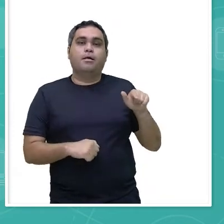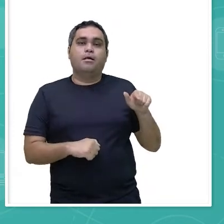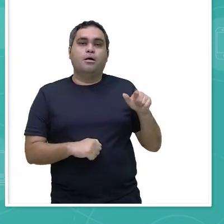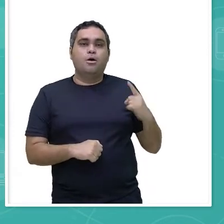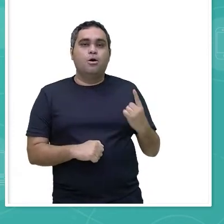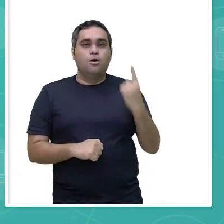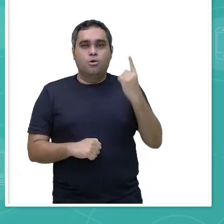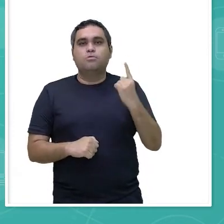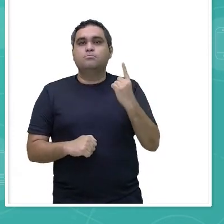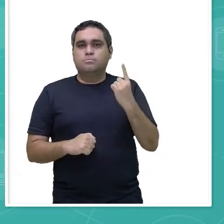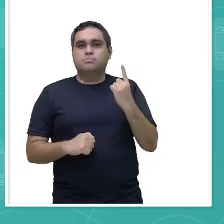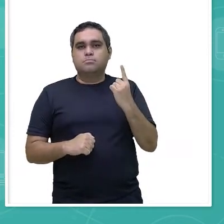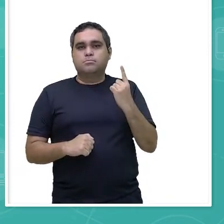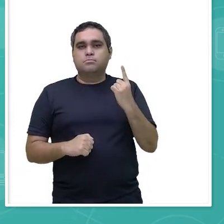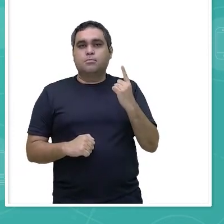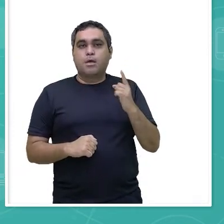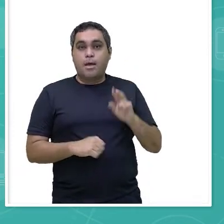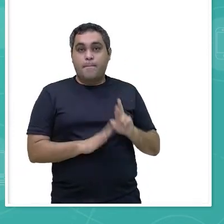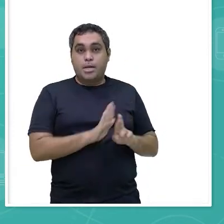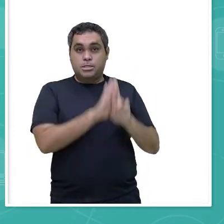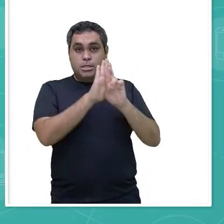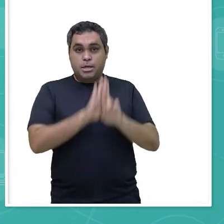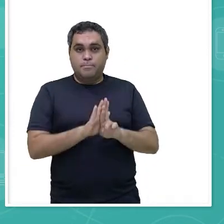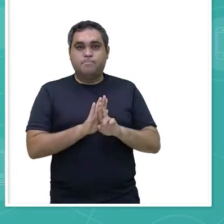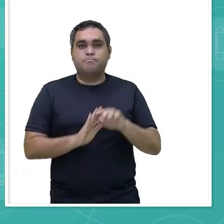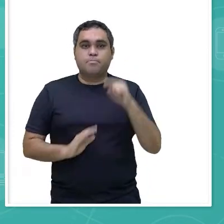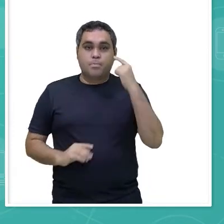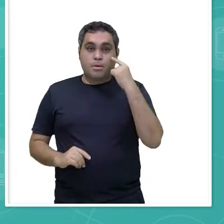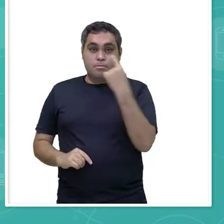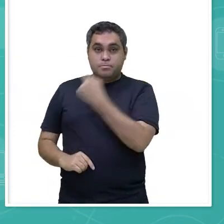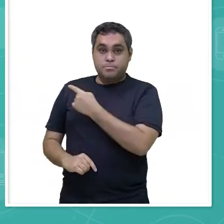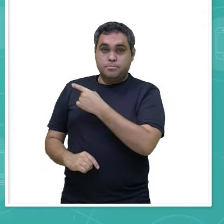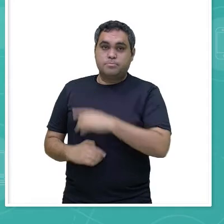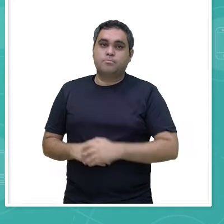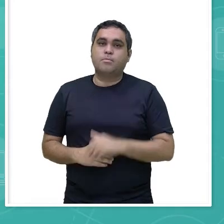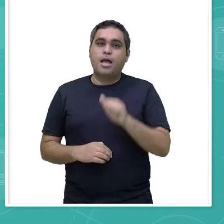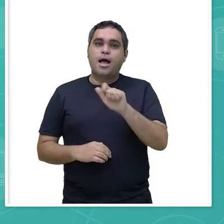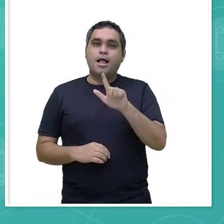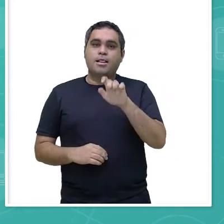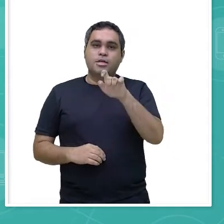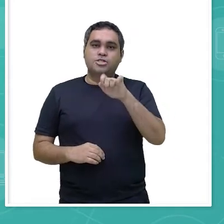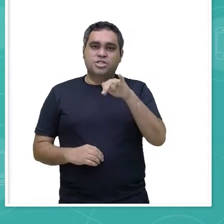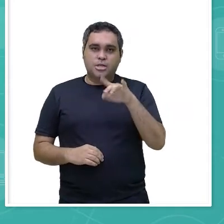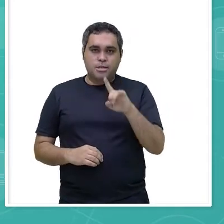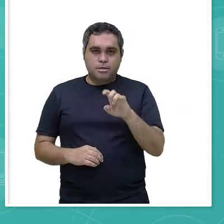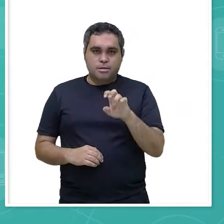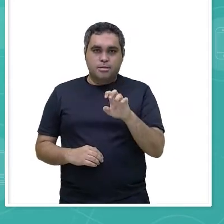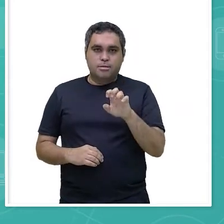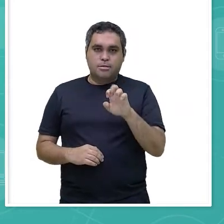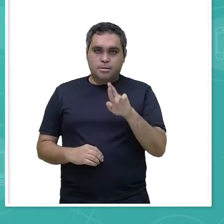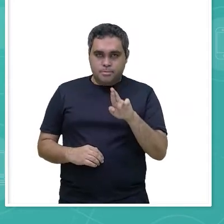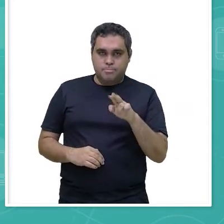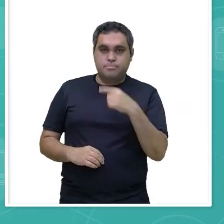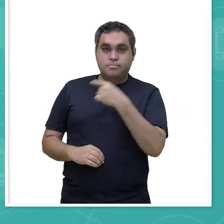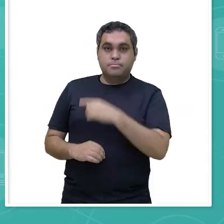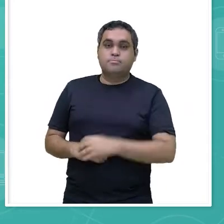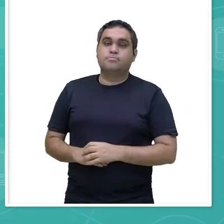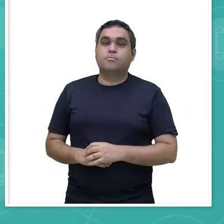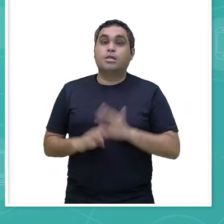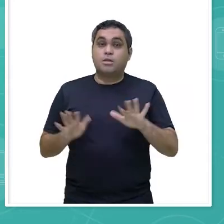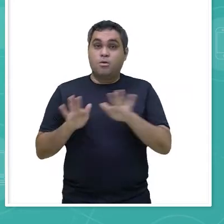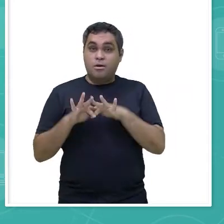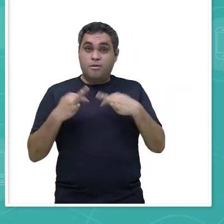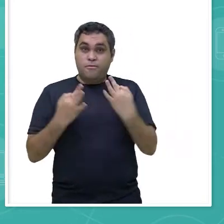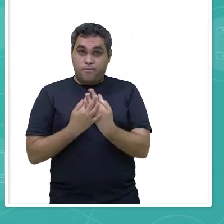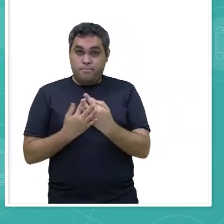de 17 de fevereiro, ok? Observação, vai ser o momento em que toda a família Romanov, a